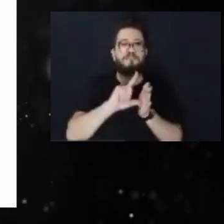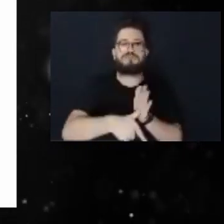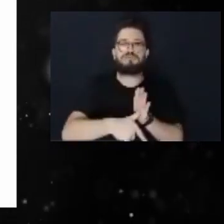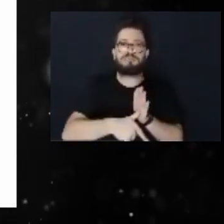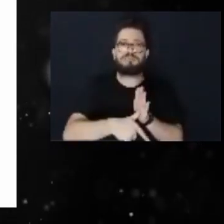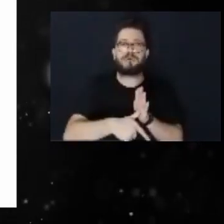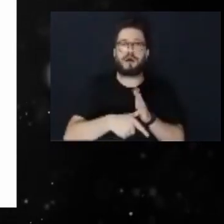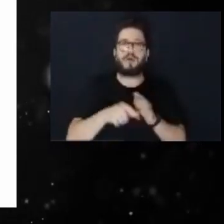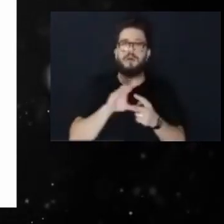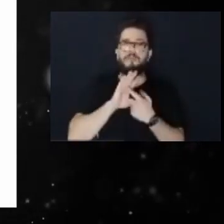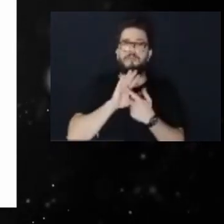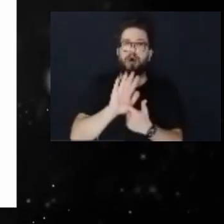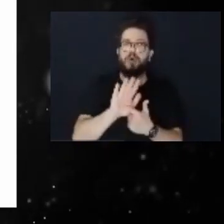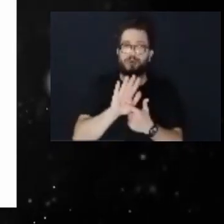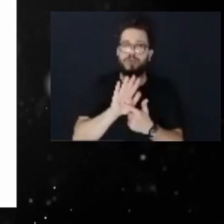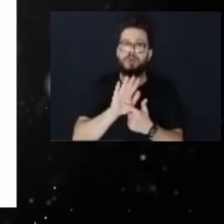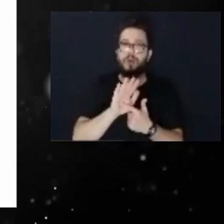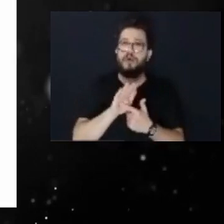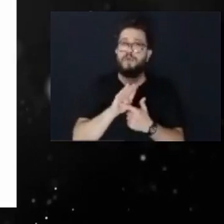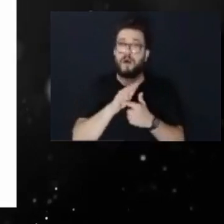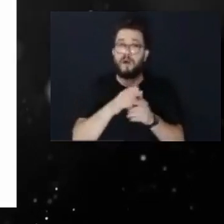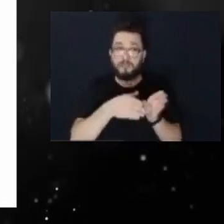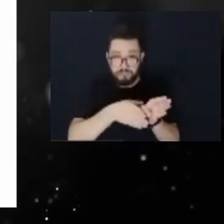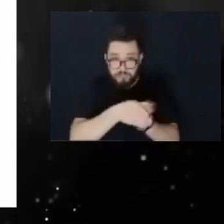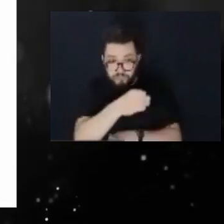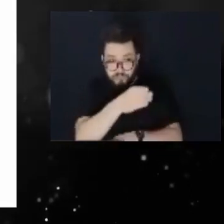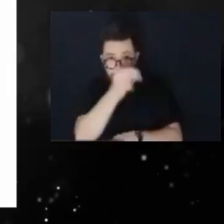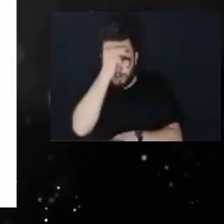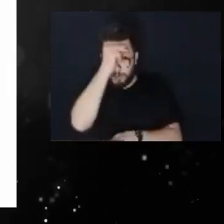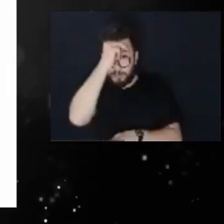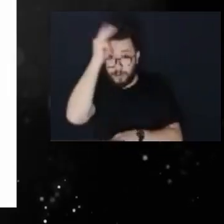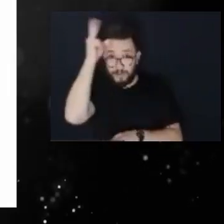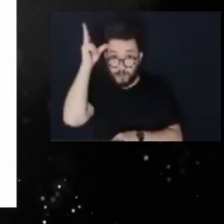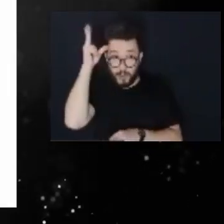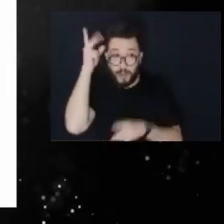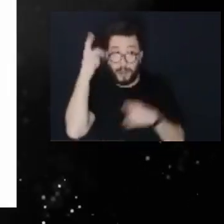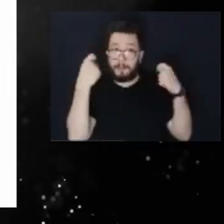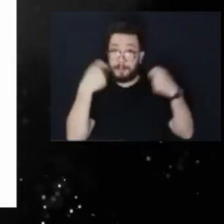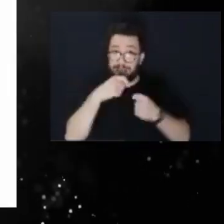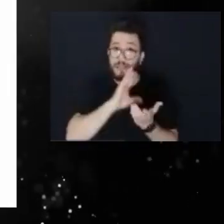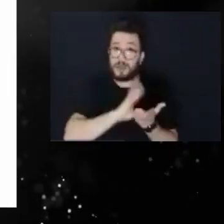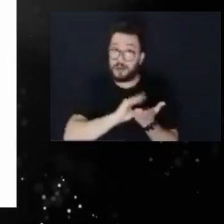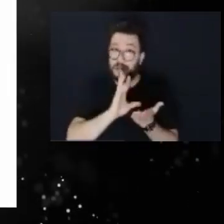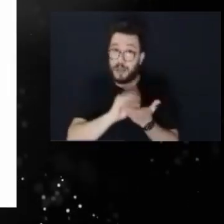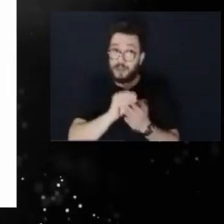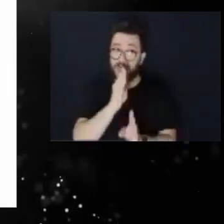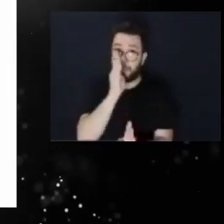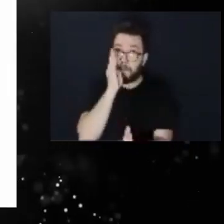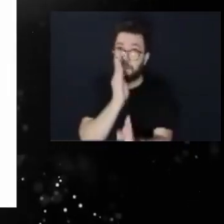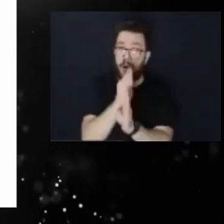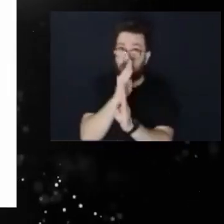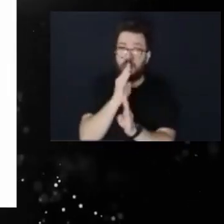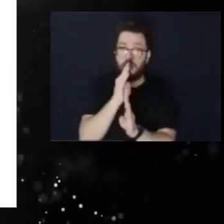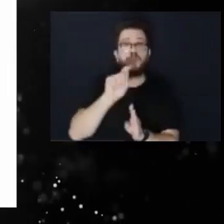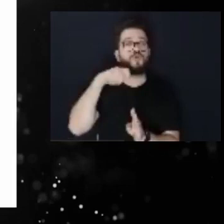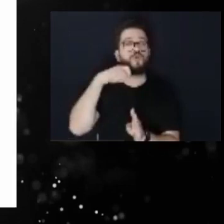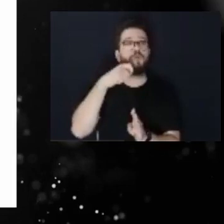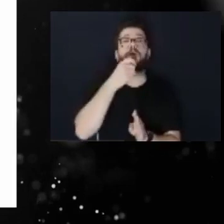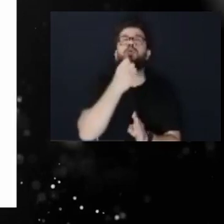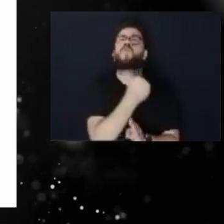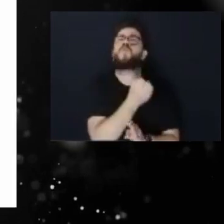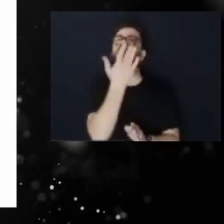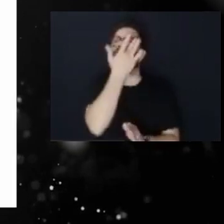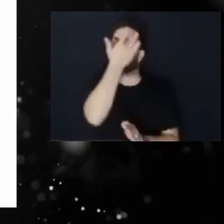Então, recomenda-se que a prefeitura coloque dados com base em óbitos e internações diárias, né?